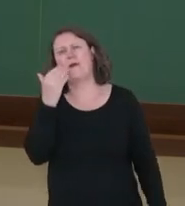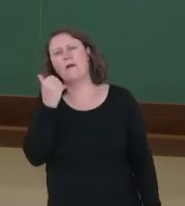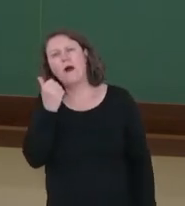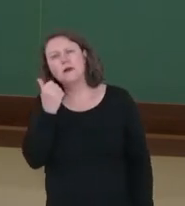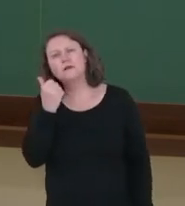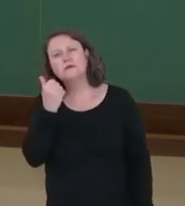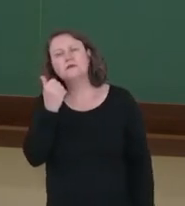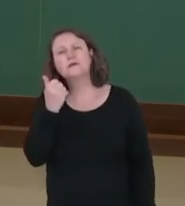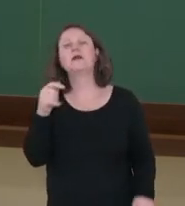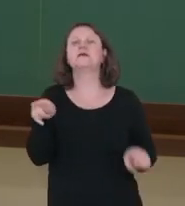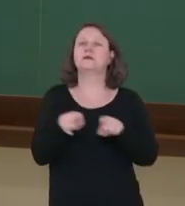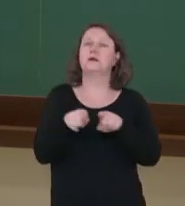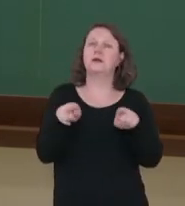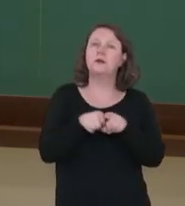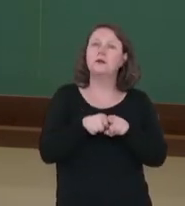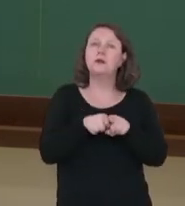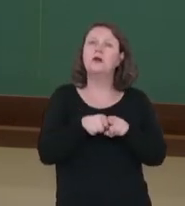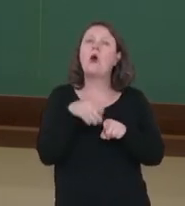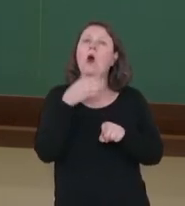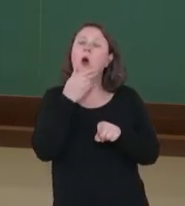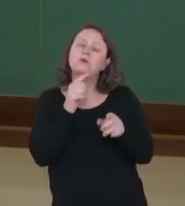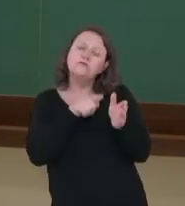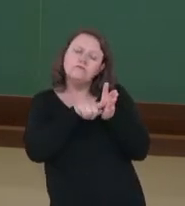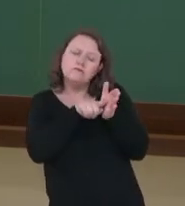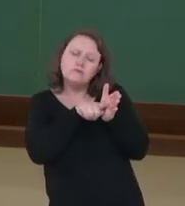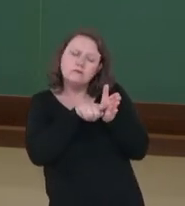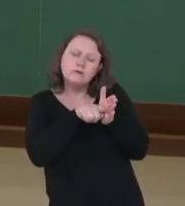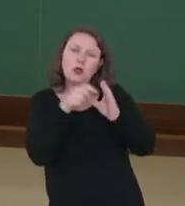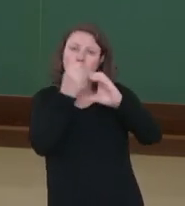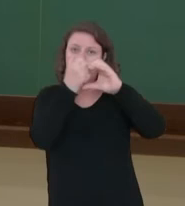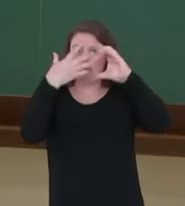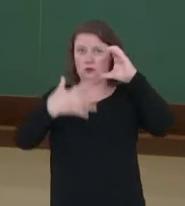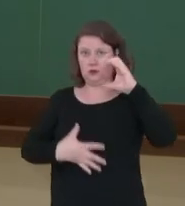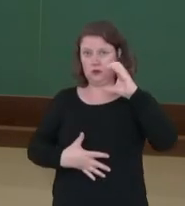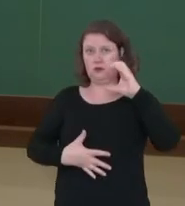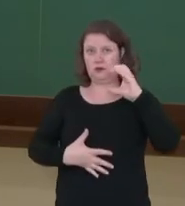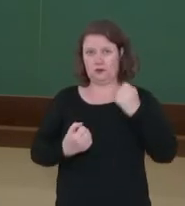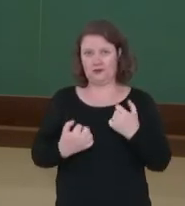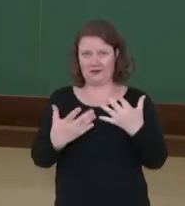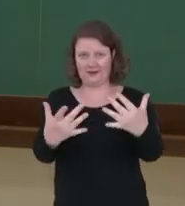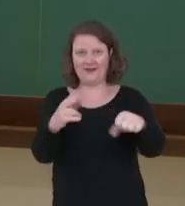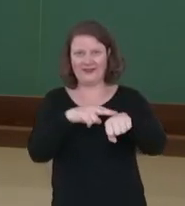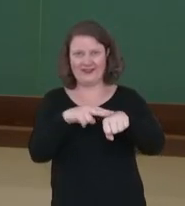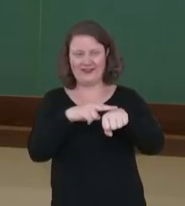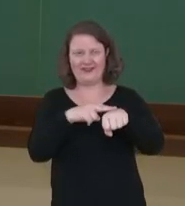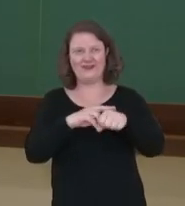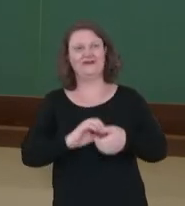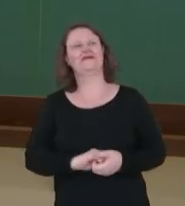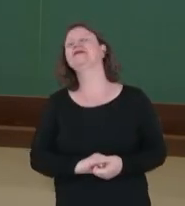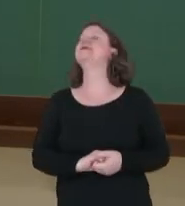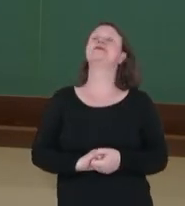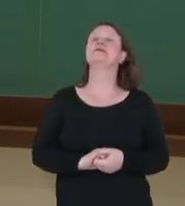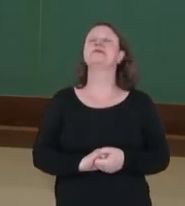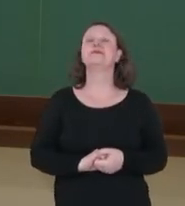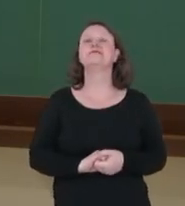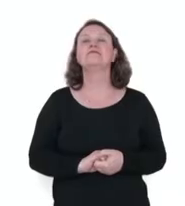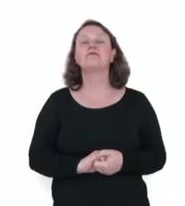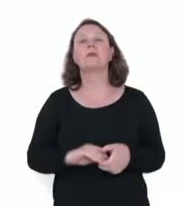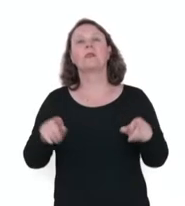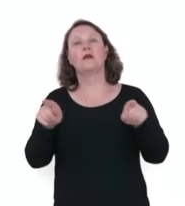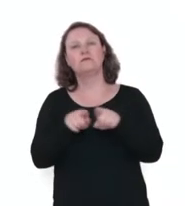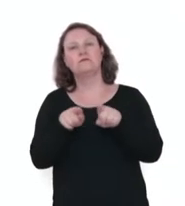mais fácil de Mendel analisar as características das ervilhas, ok? Mendel